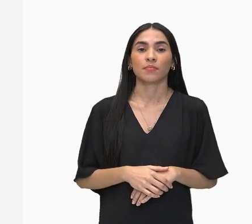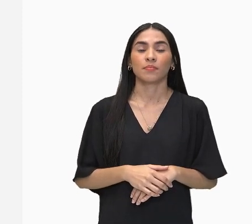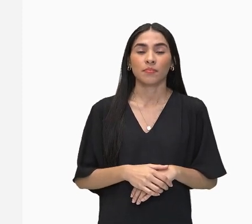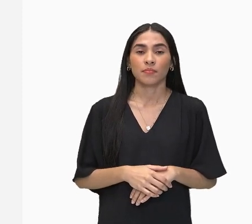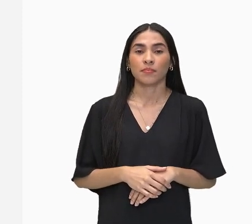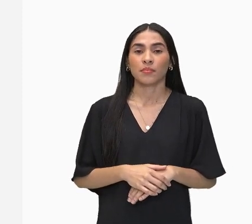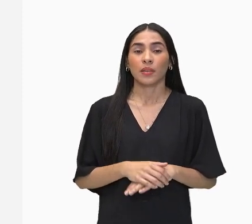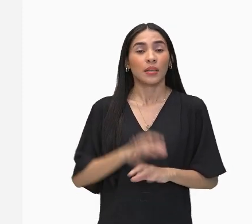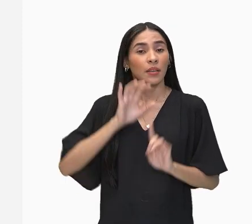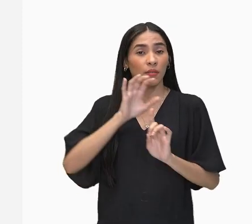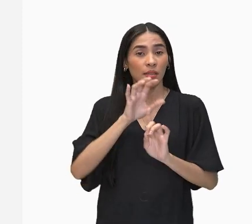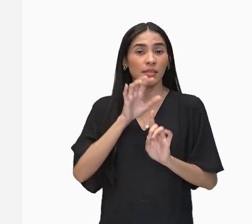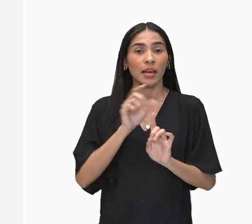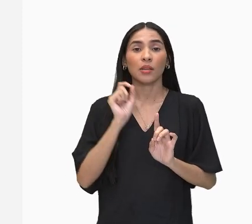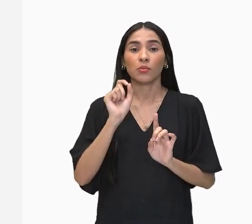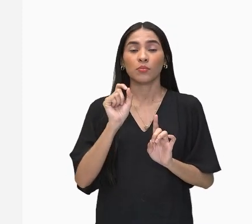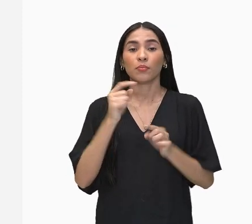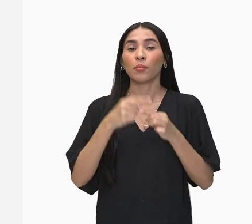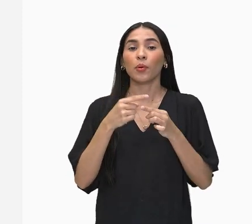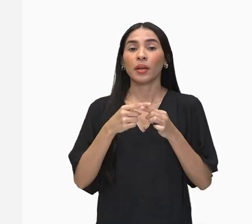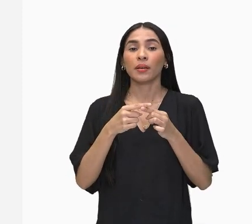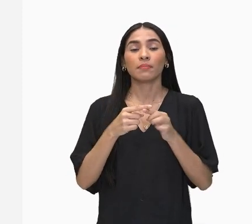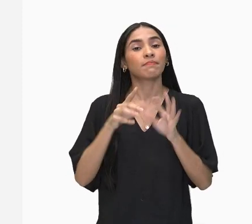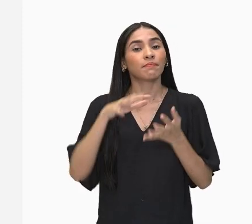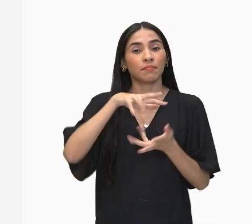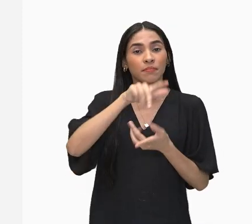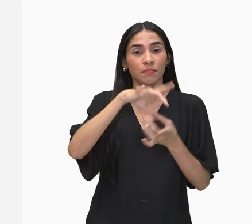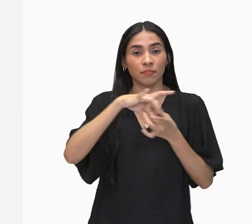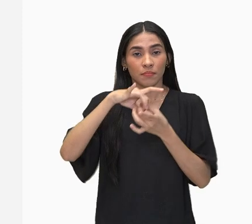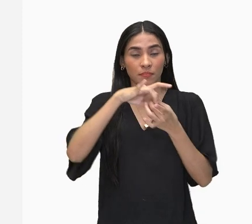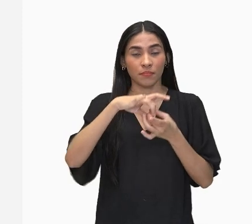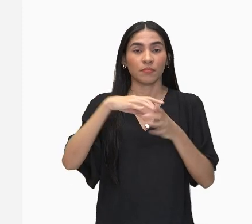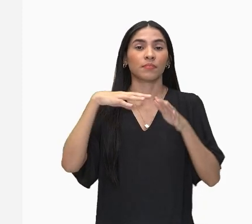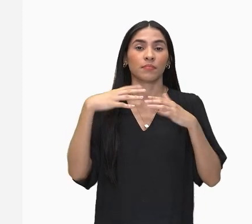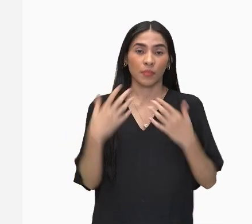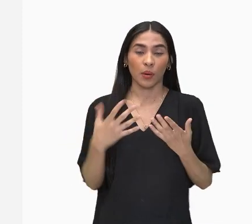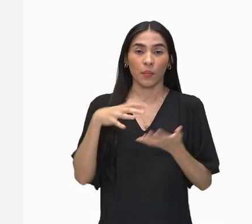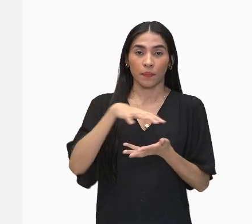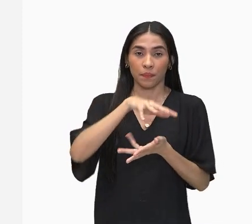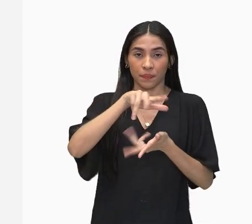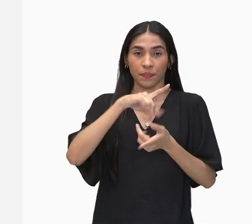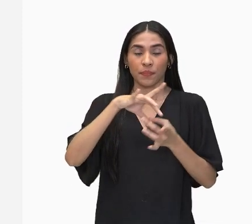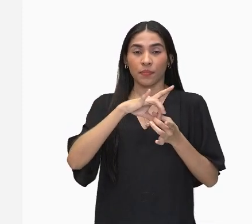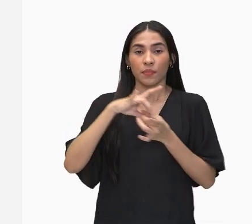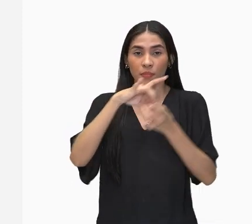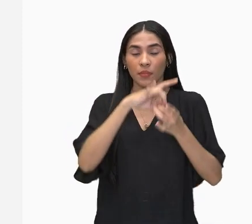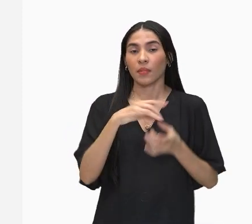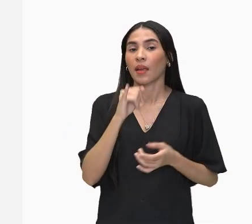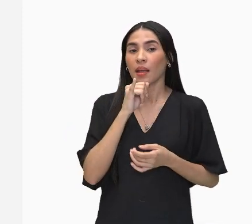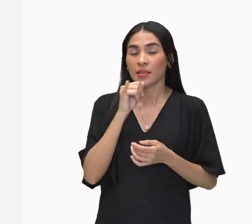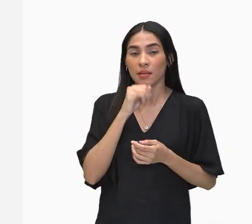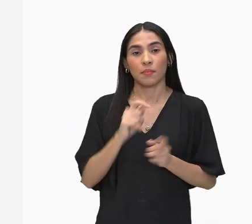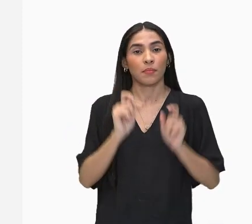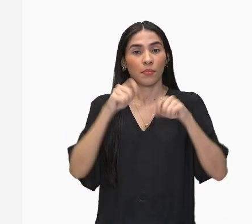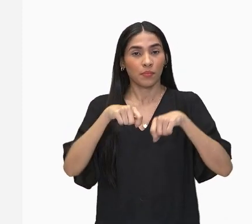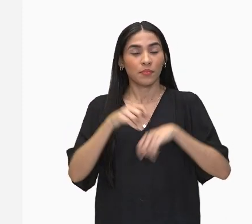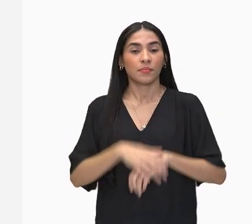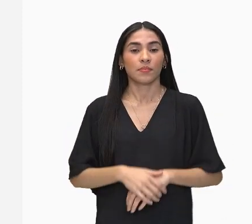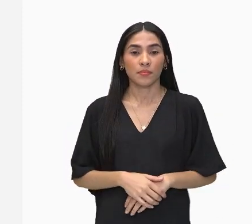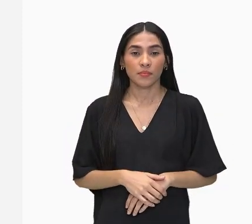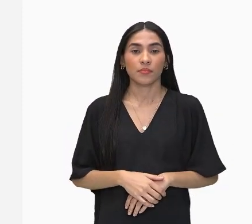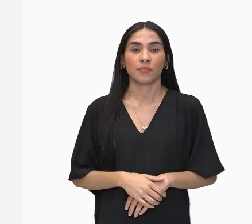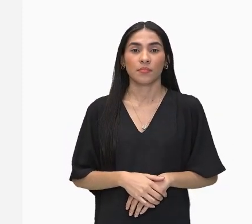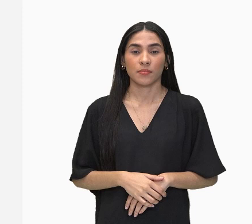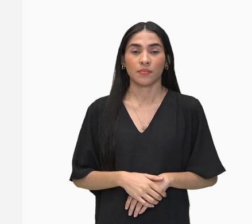pela globalização. Então, a globalização, por exemplo, ela possibilita, com